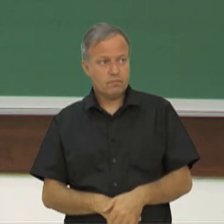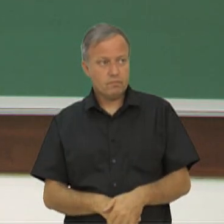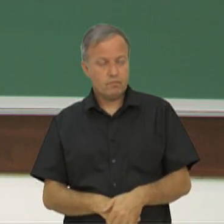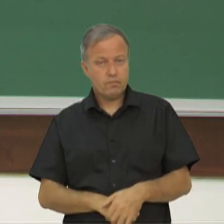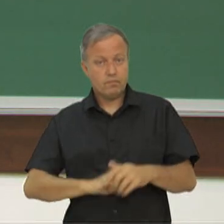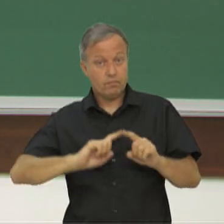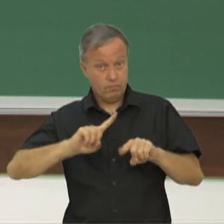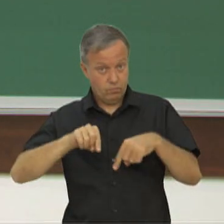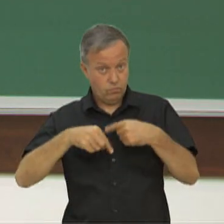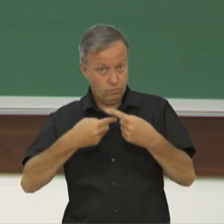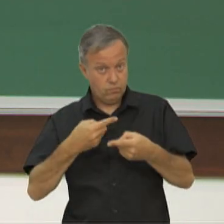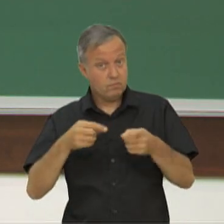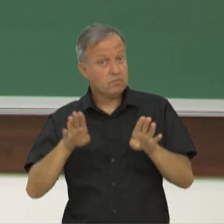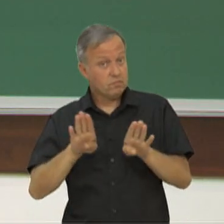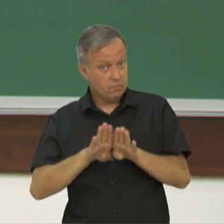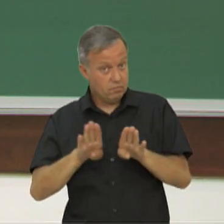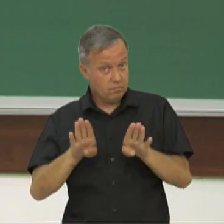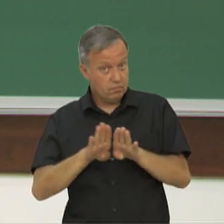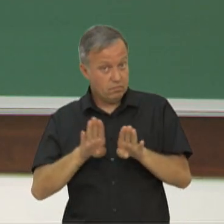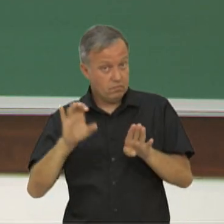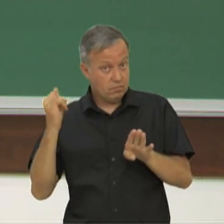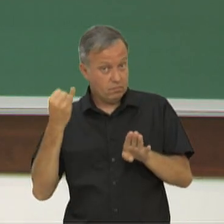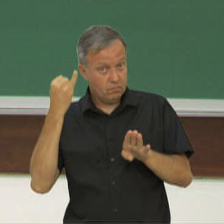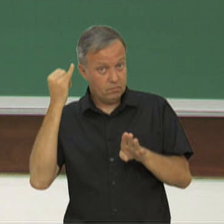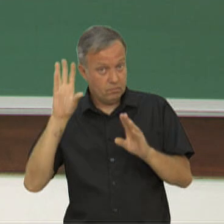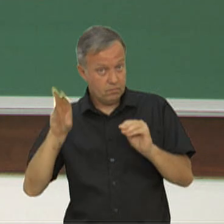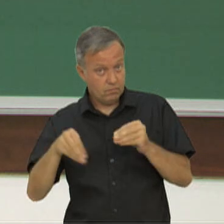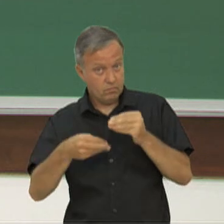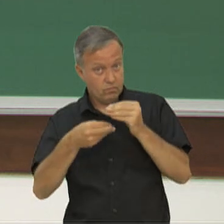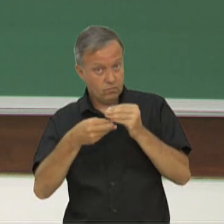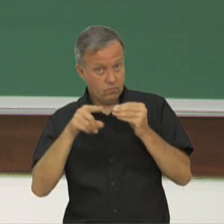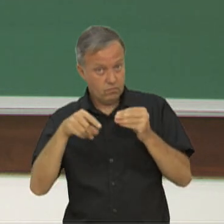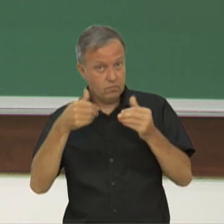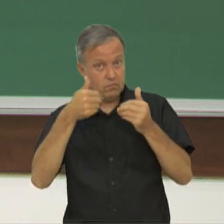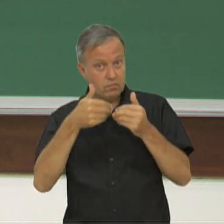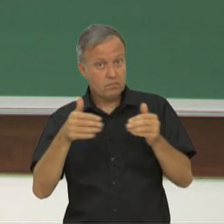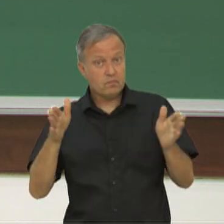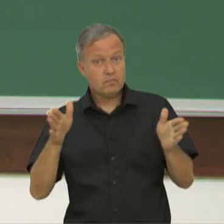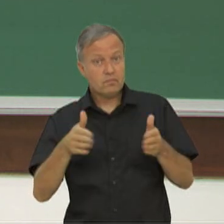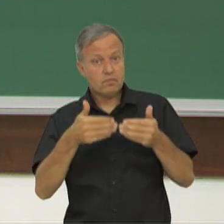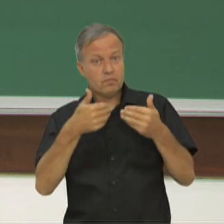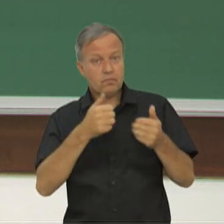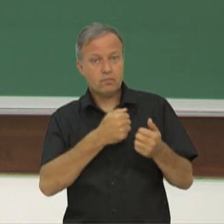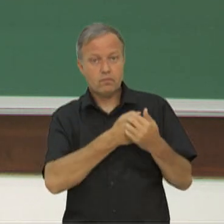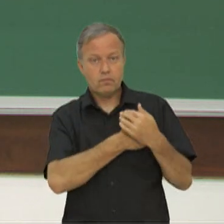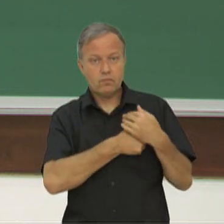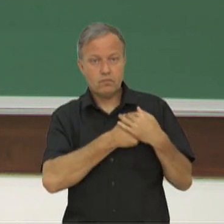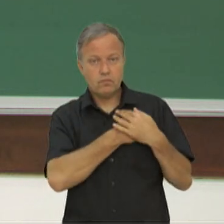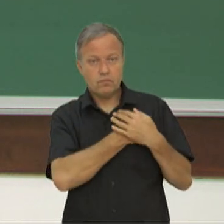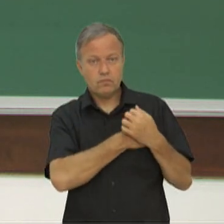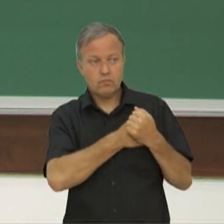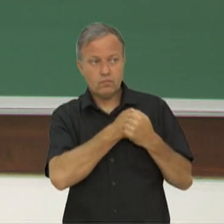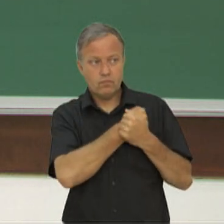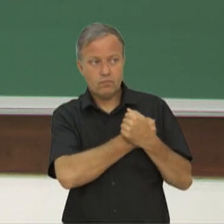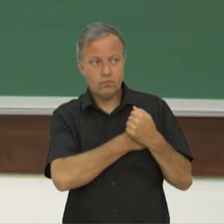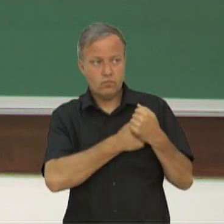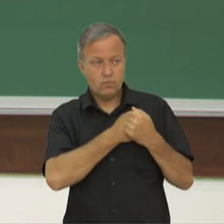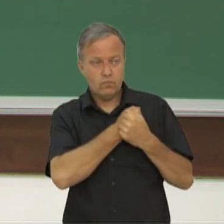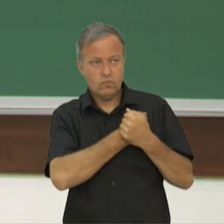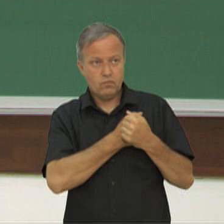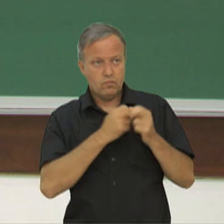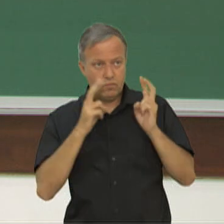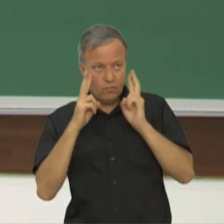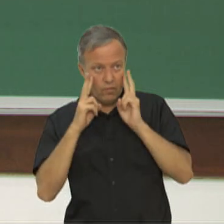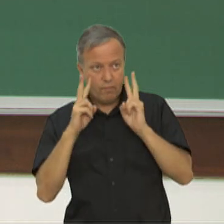Outra característica que foi incluída neste período do balé romântico foi os cenários.